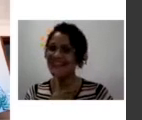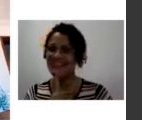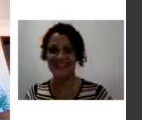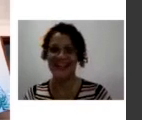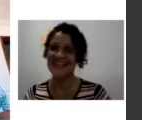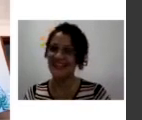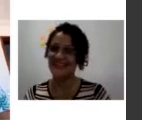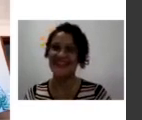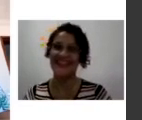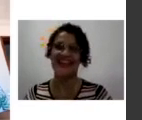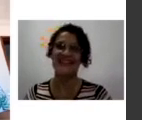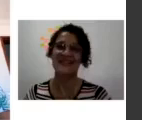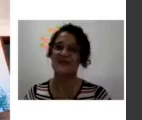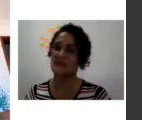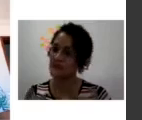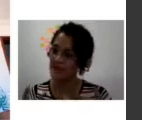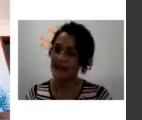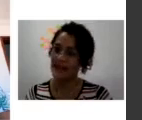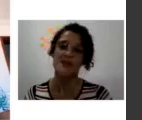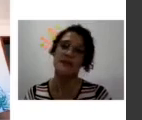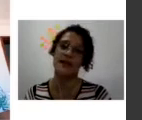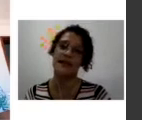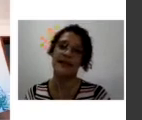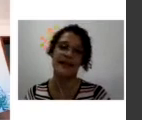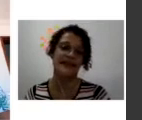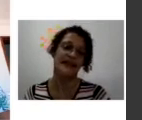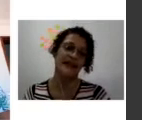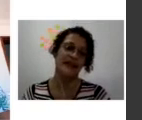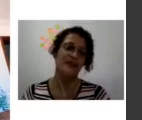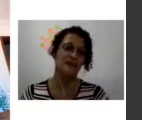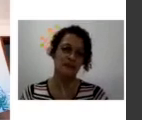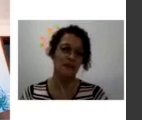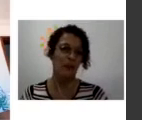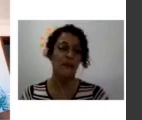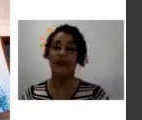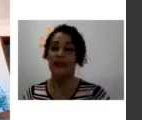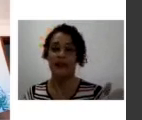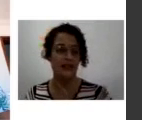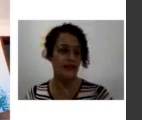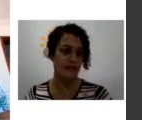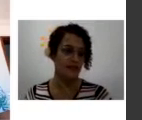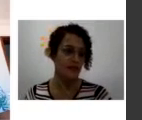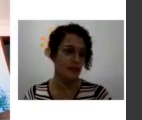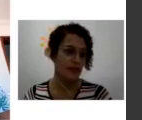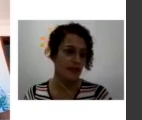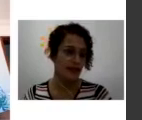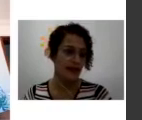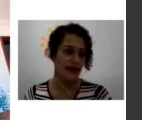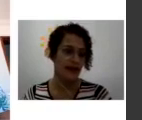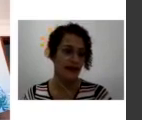é uma atividade, né, bem delicada. Então, assim, foi trazer a gente para a realidade. Isso, muito bom. Alexandre já falou